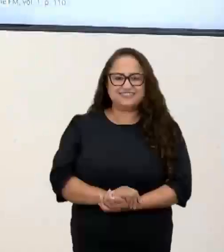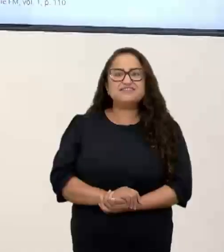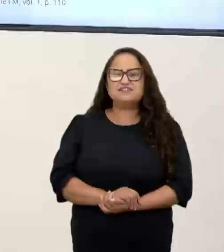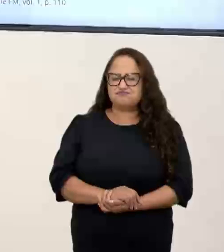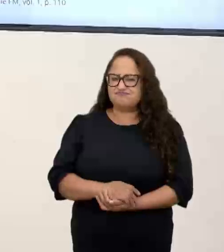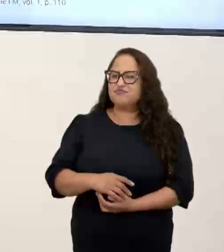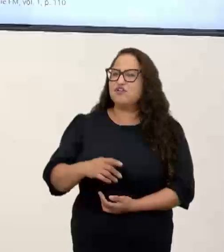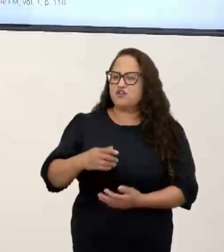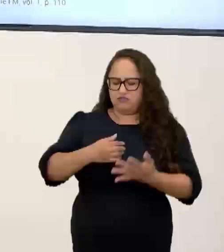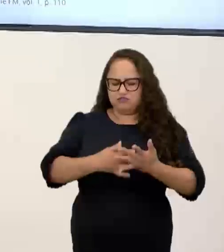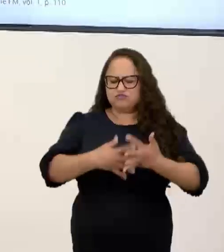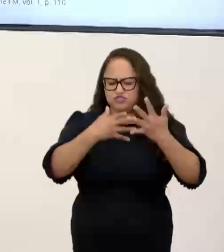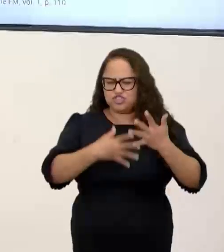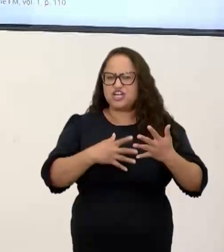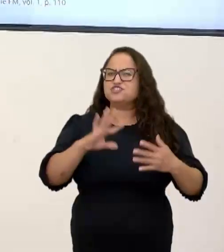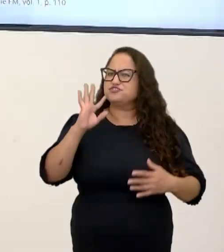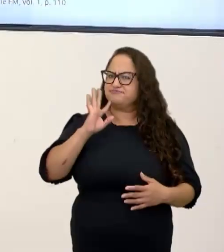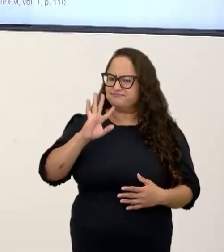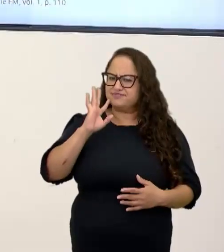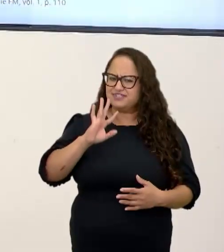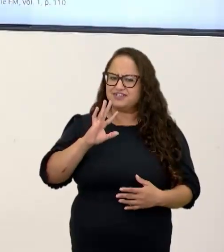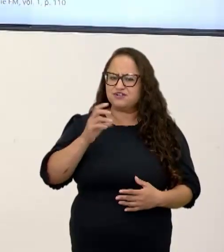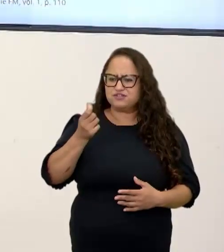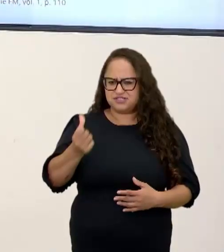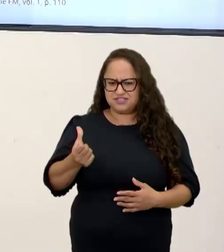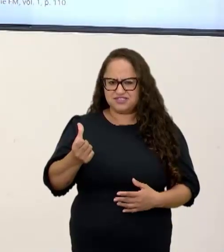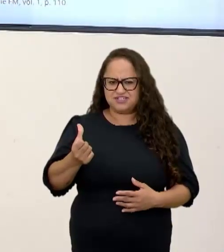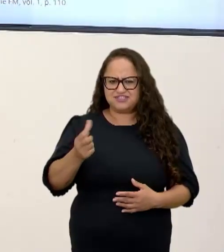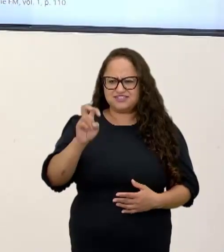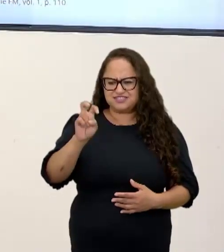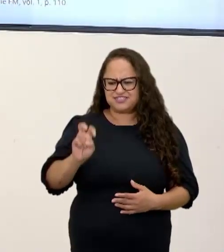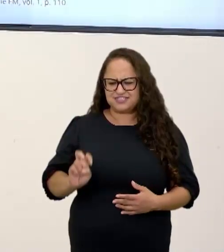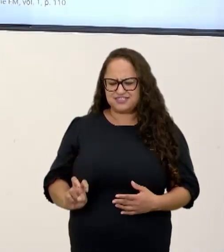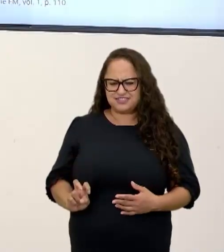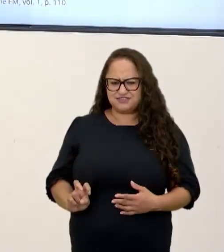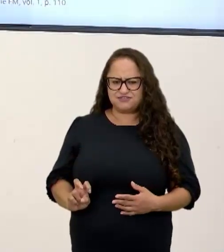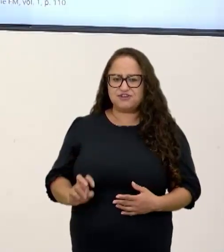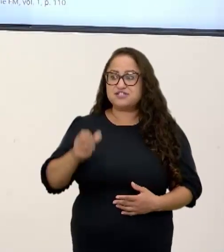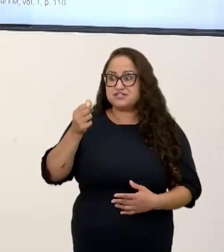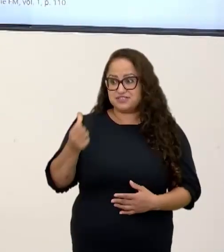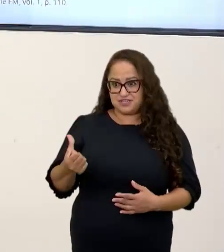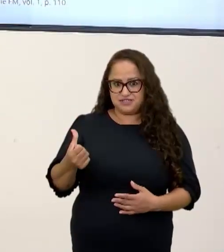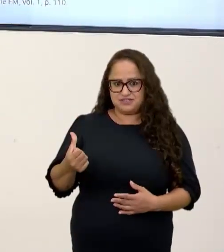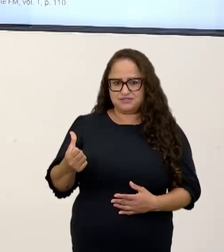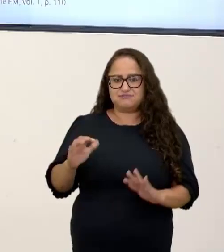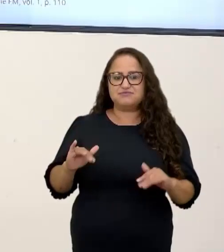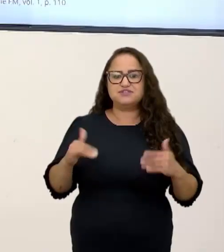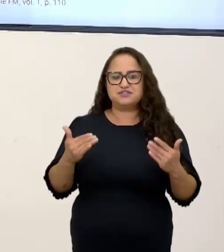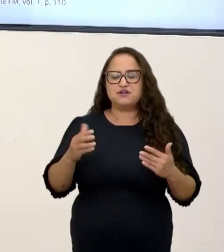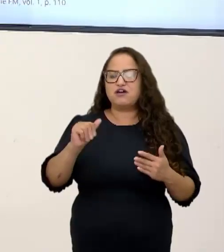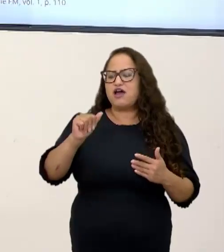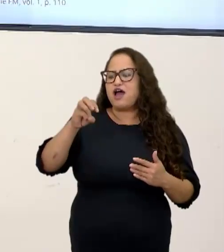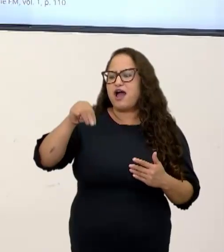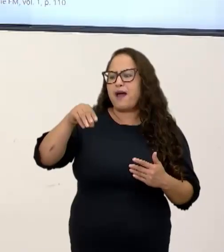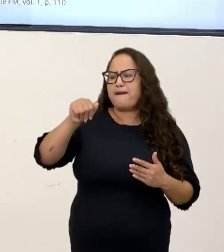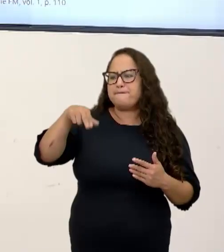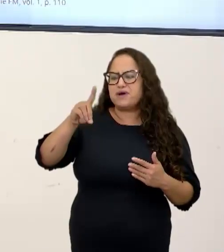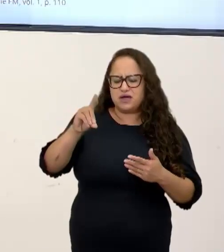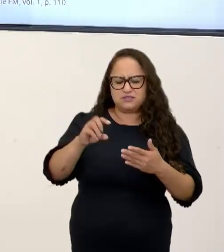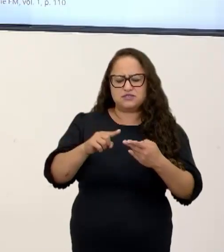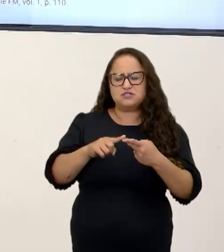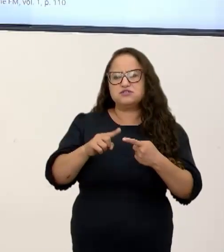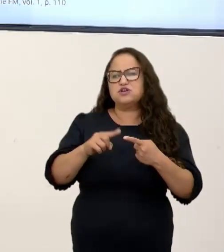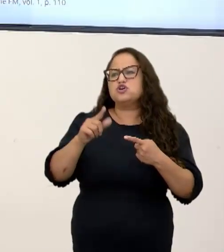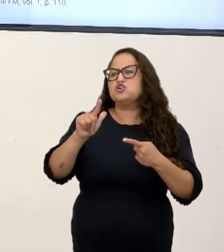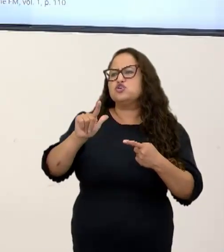Ó, vou dizer, o chat tá bem disputado. 6, aí depois 5, 5, 5, 5, 5, 5, 5, 6. Então, ó, Amanda participando, Júlia